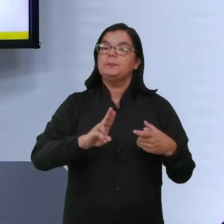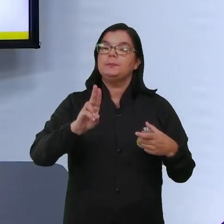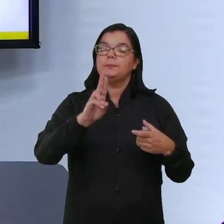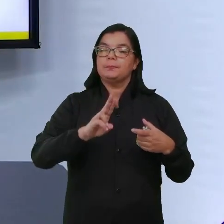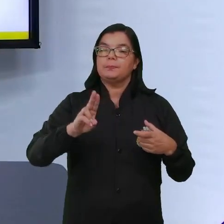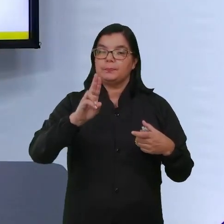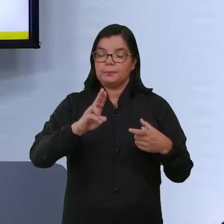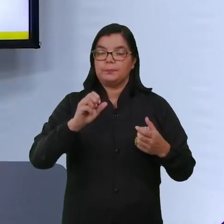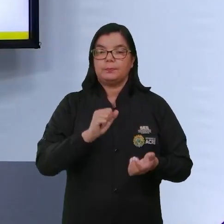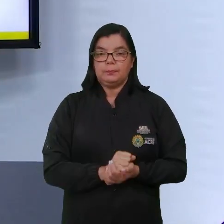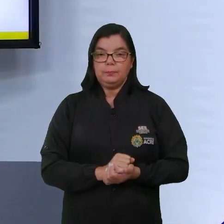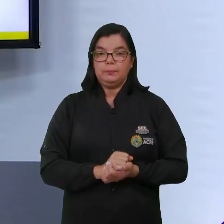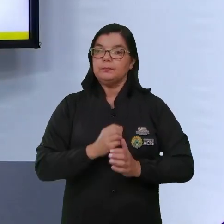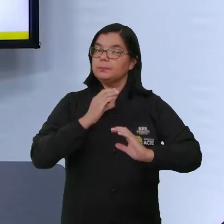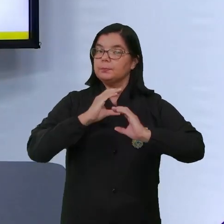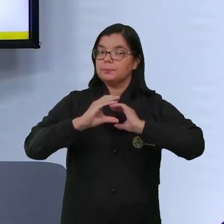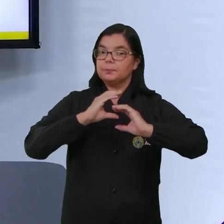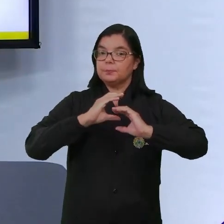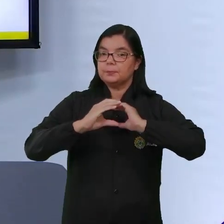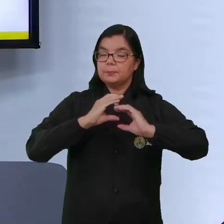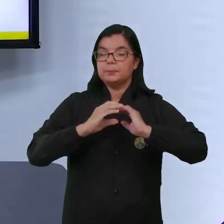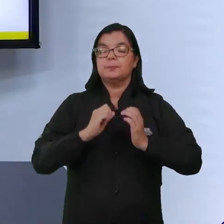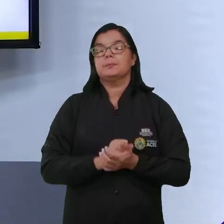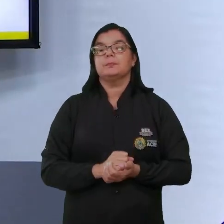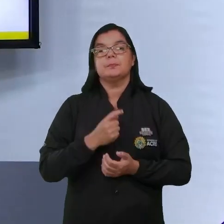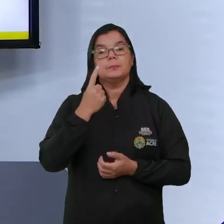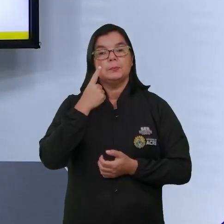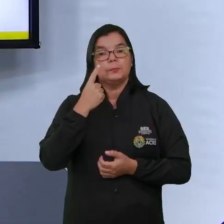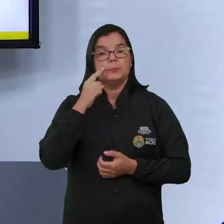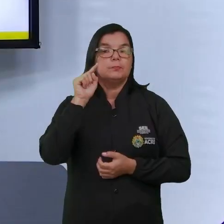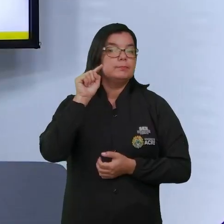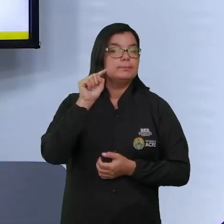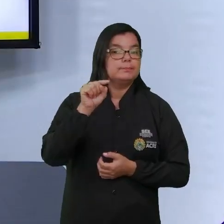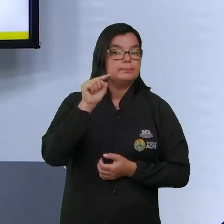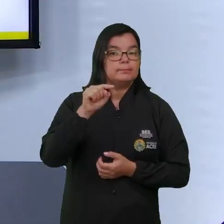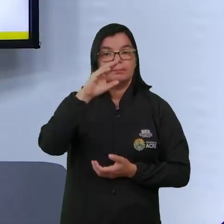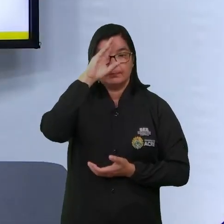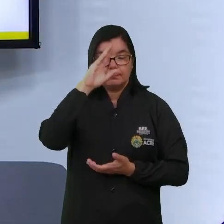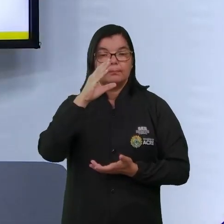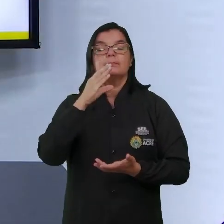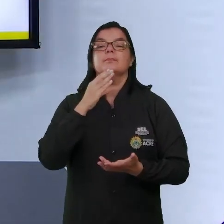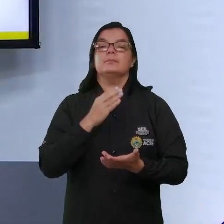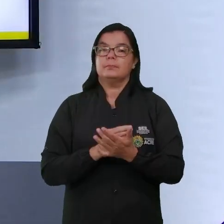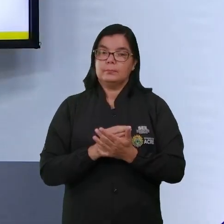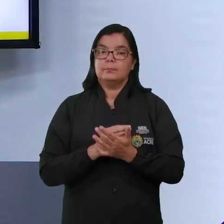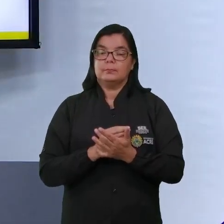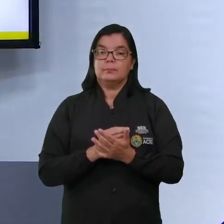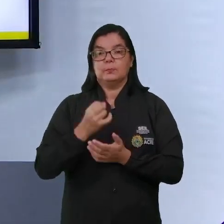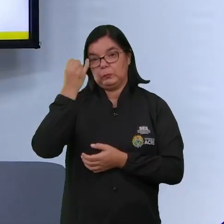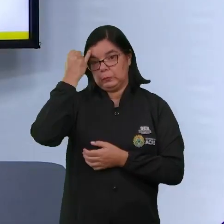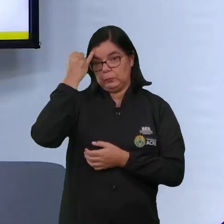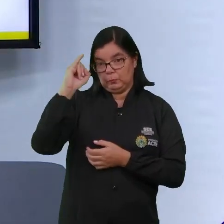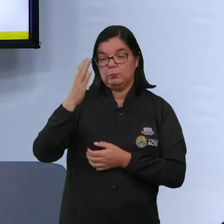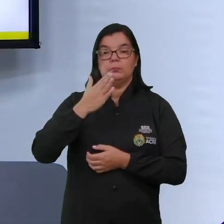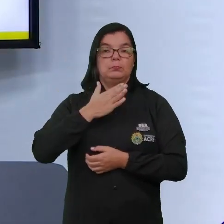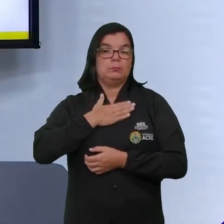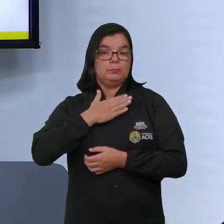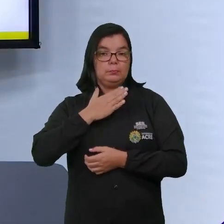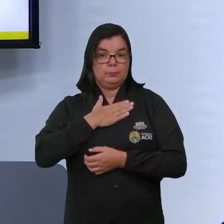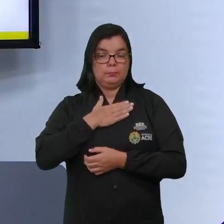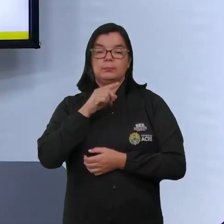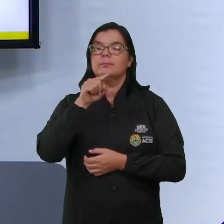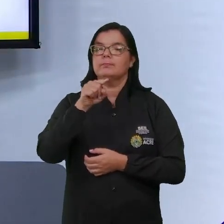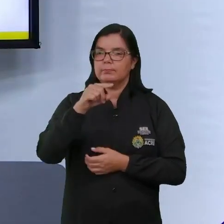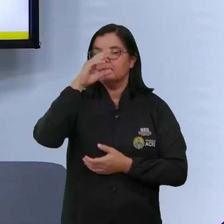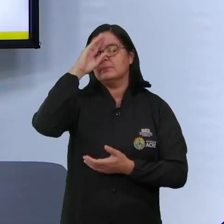utilização dos meios de comunicação. Eu faço você acreditar que uma ideia que é minha,